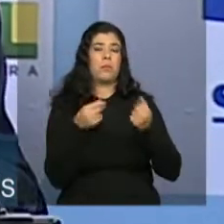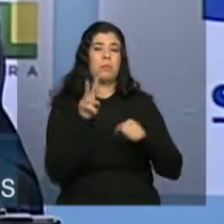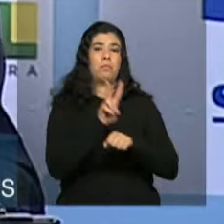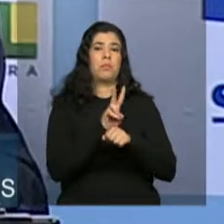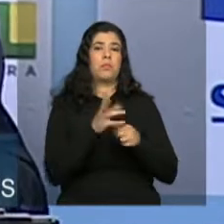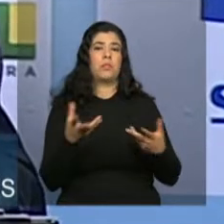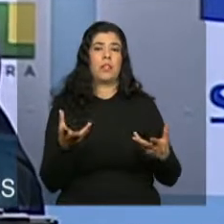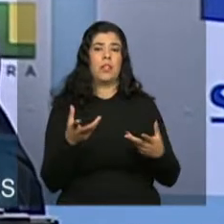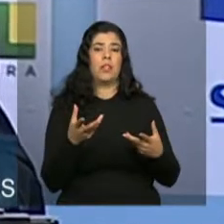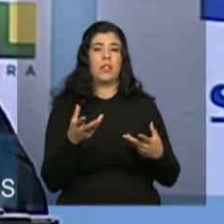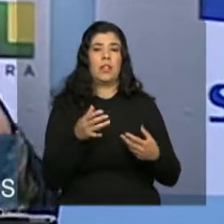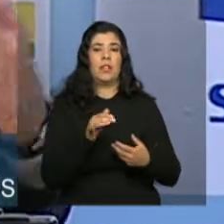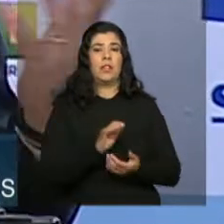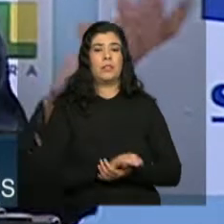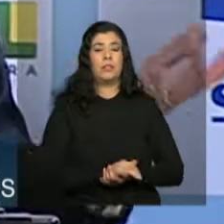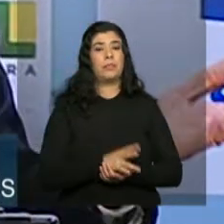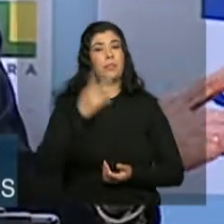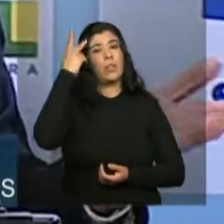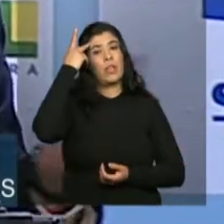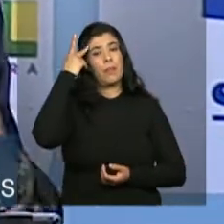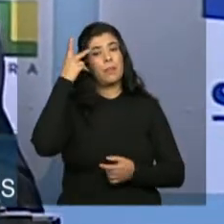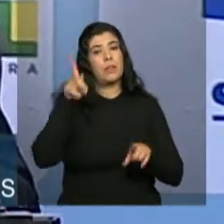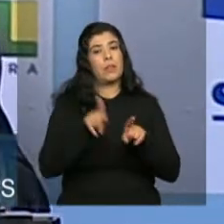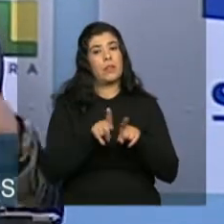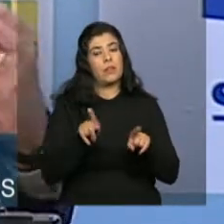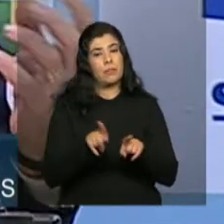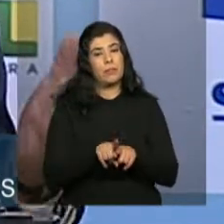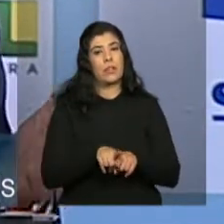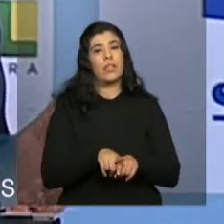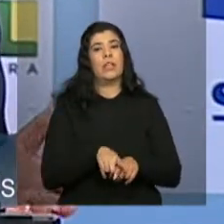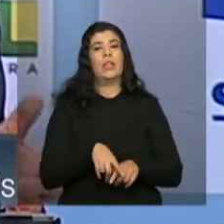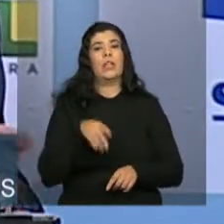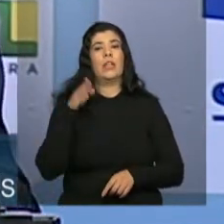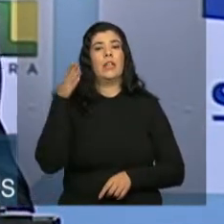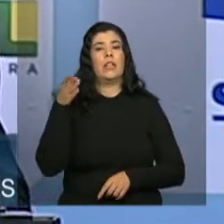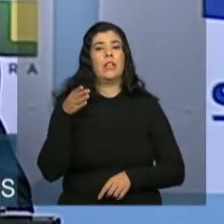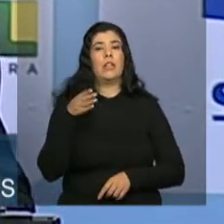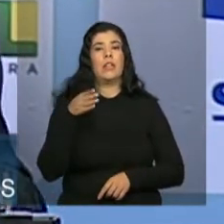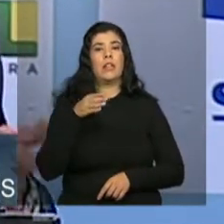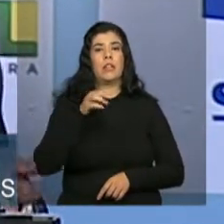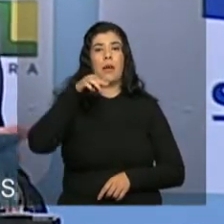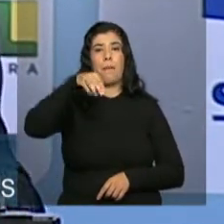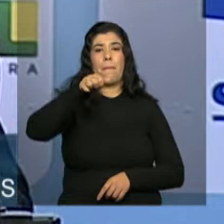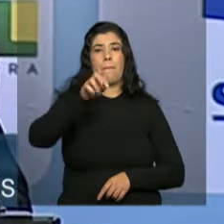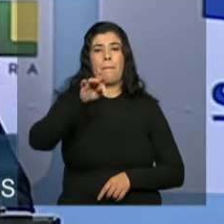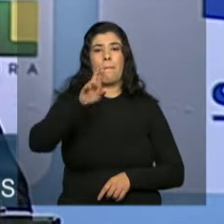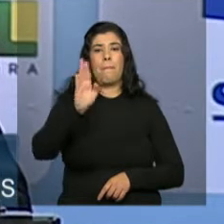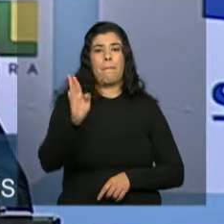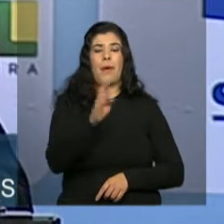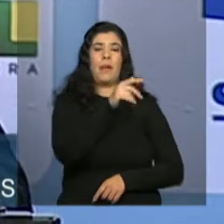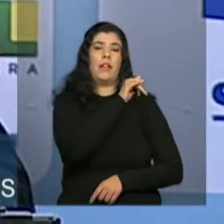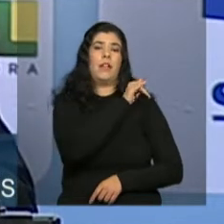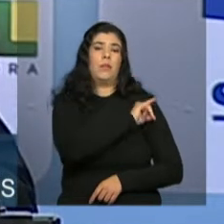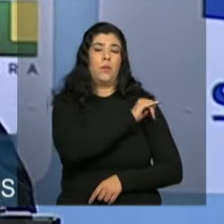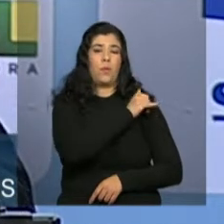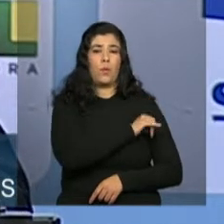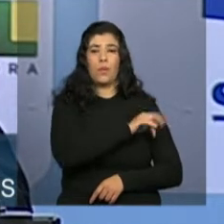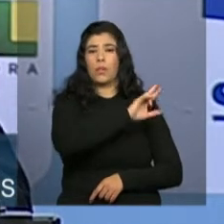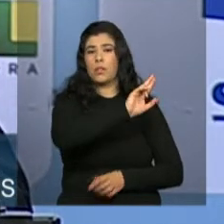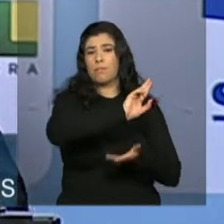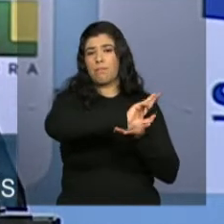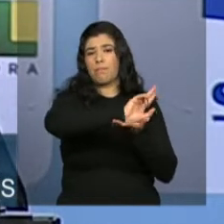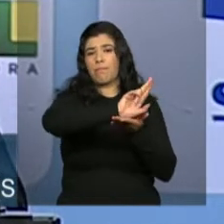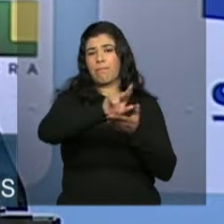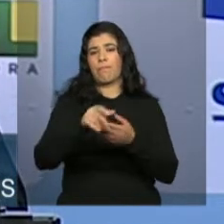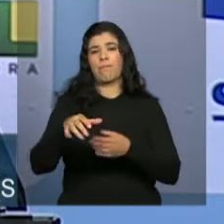não controla Greca do Mar em São Paulo Serra do Mar lá em São Paulo na serra na Mata Atlântica do Rio de Janeiro quer ver Esses são locais